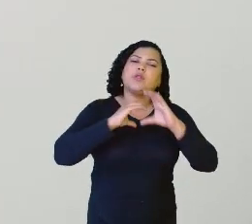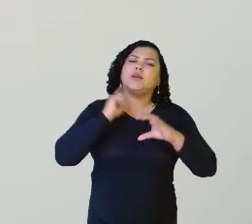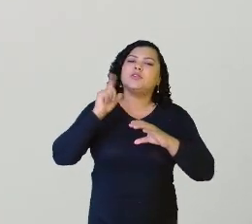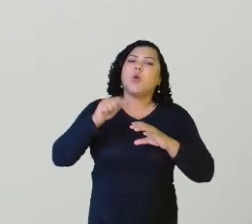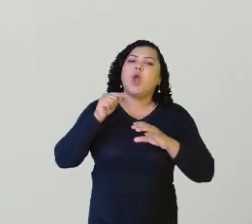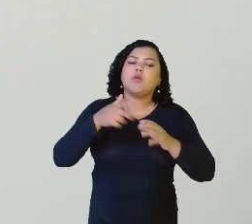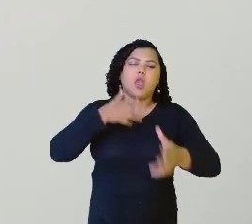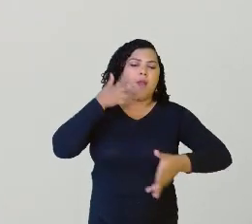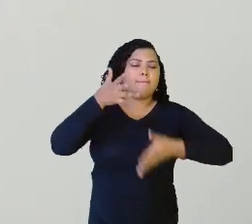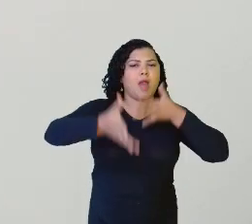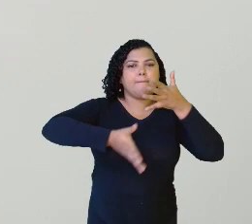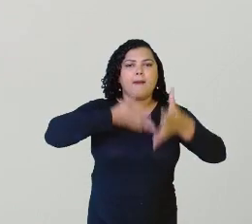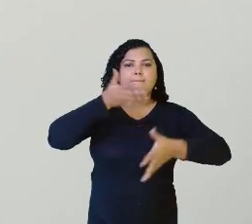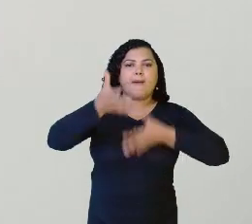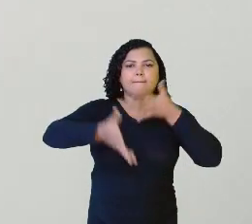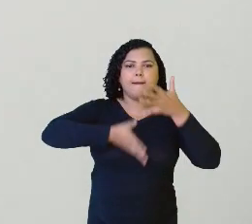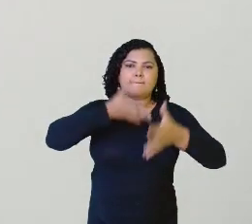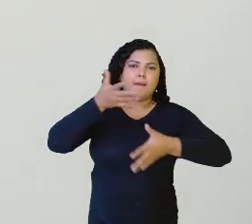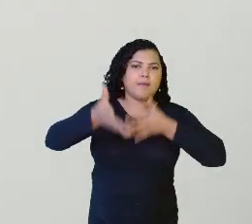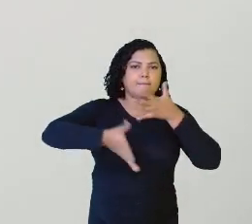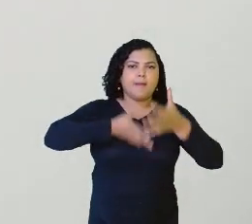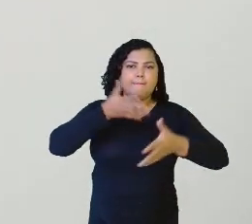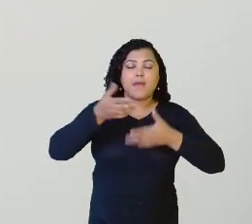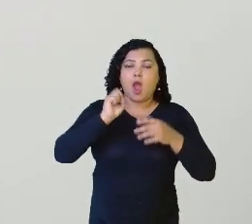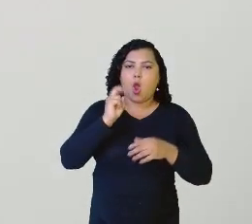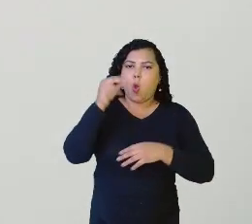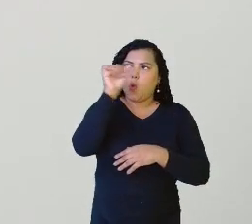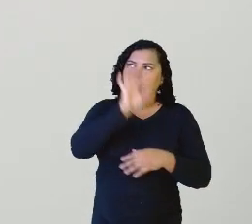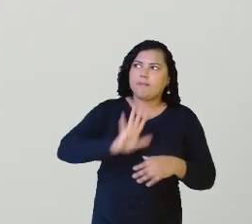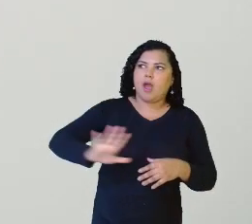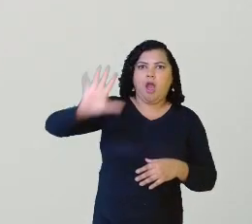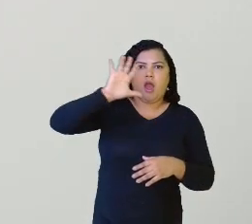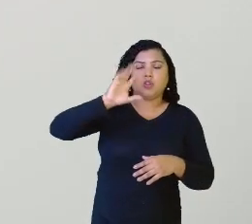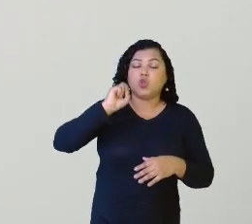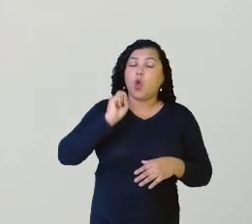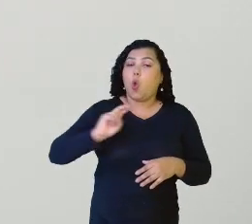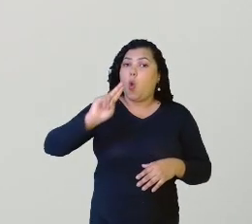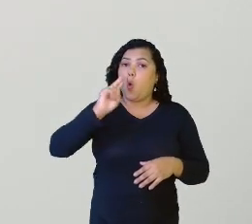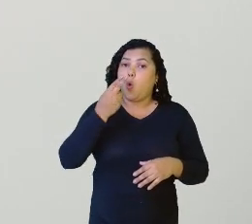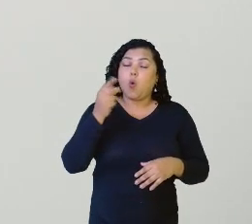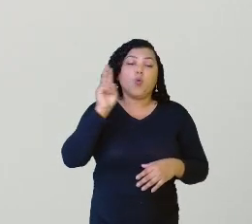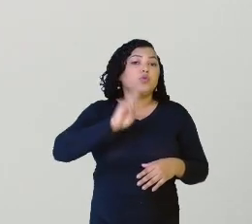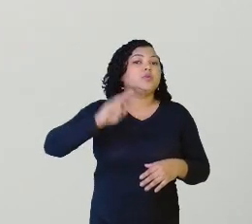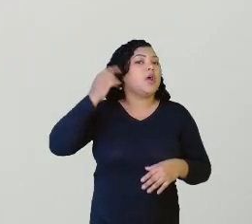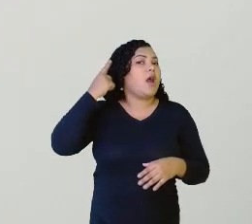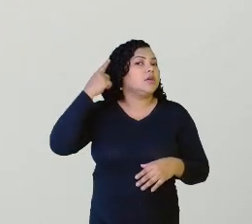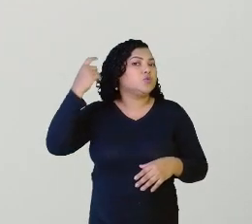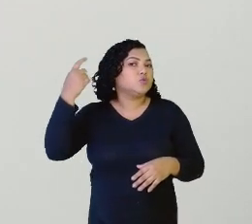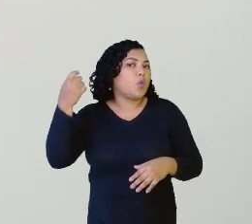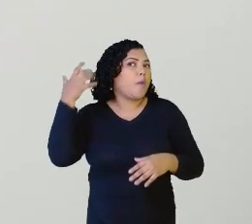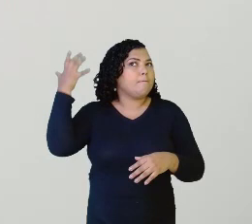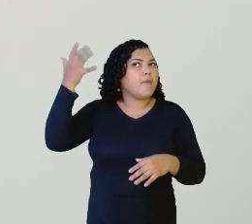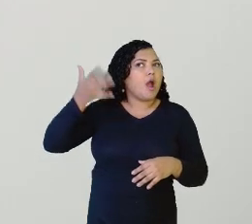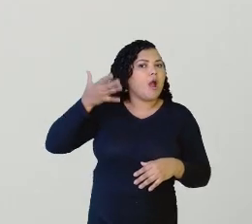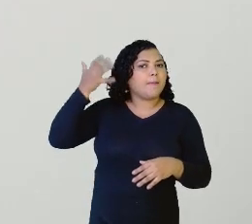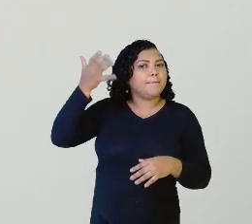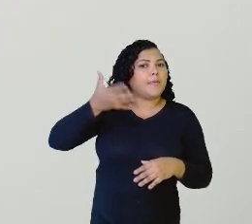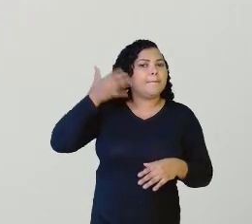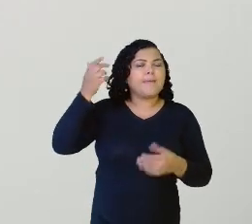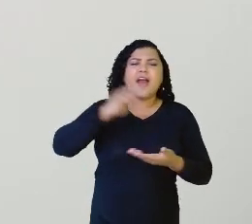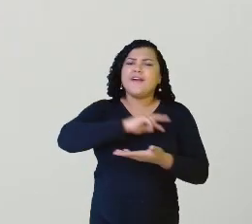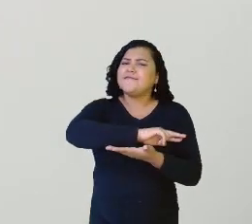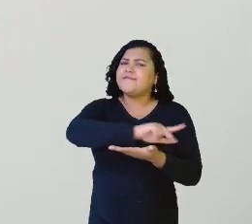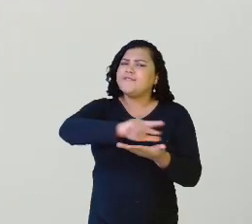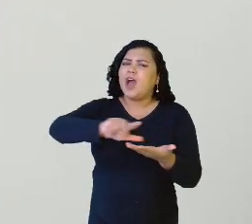palavras, sinais, sons e imagens. Eu posso me comunicar de diversas formas. Eu posso utilizar